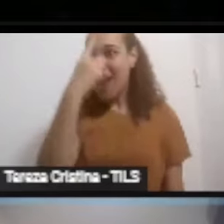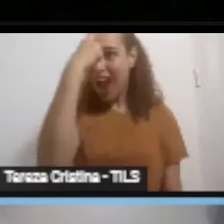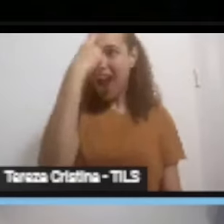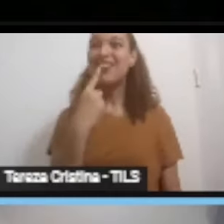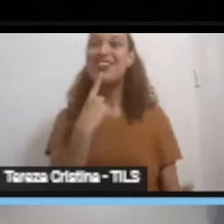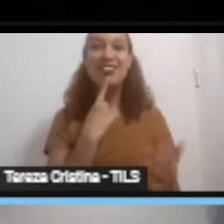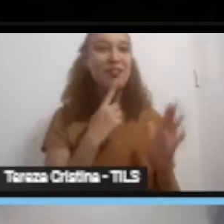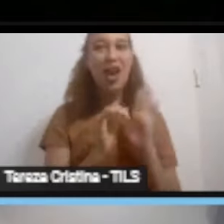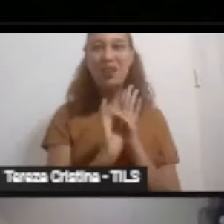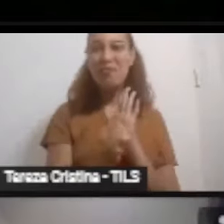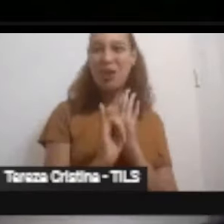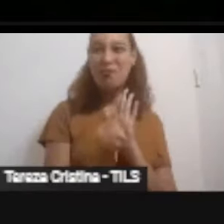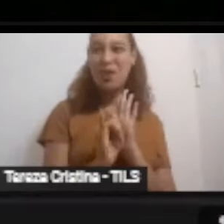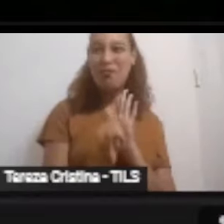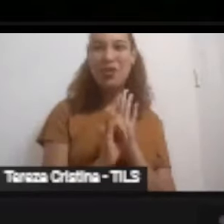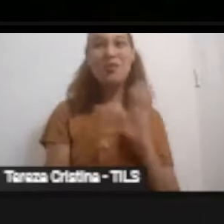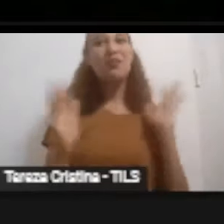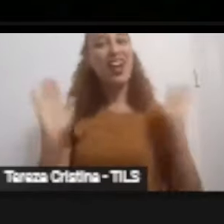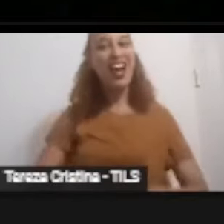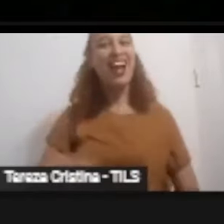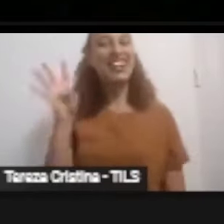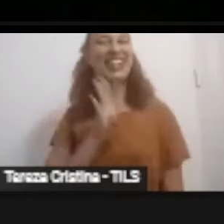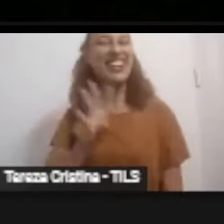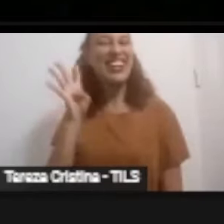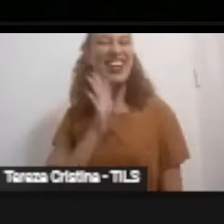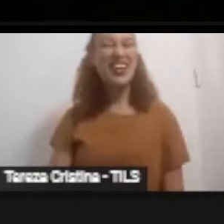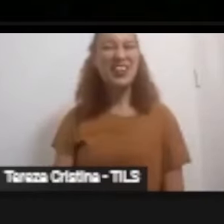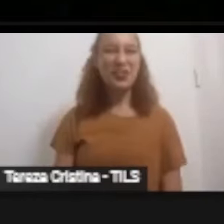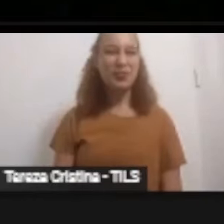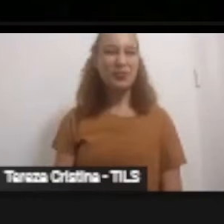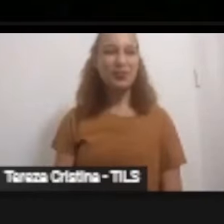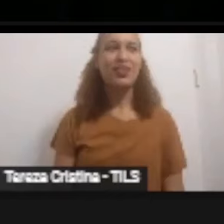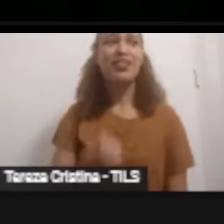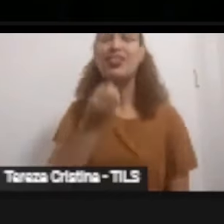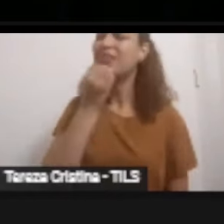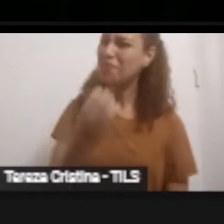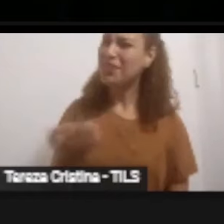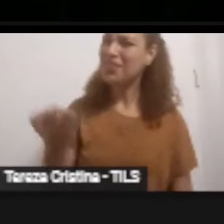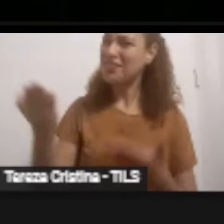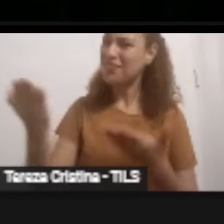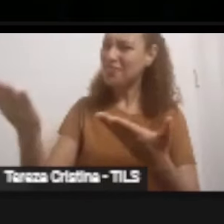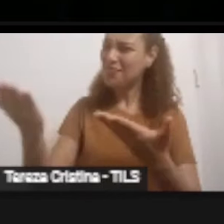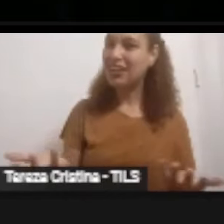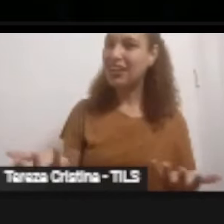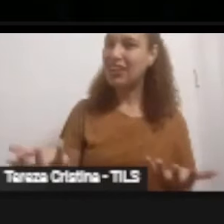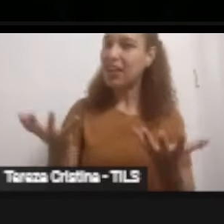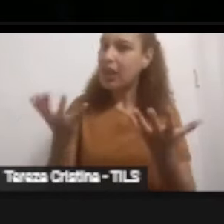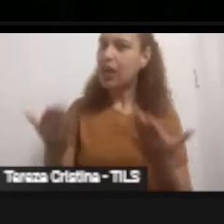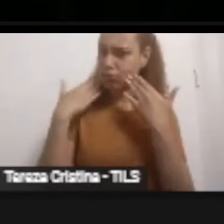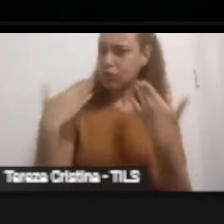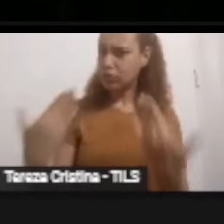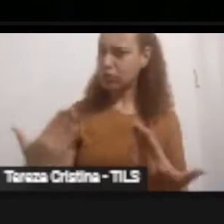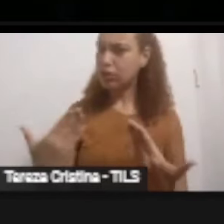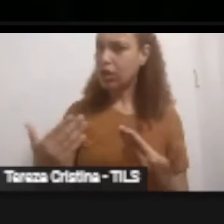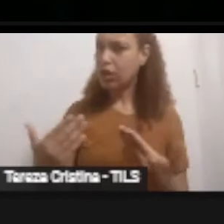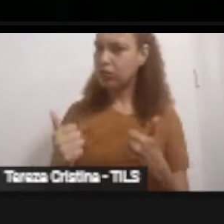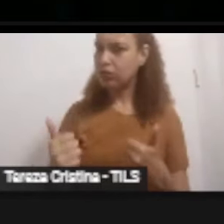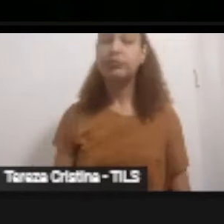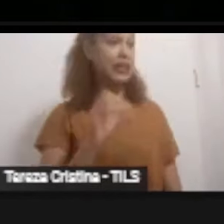audiodescritas. Foi muito legal. Seja muito bem-vinda. Você quer fazer sua descrição? Sim. Então,